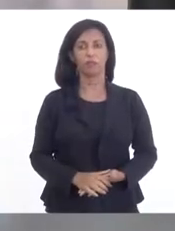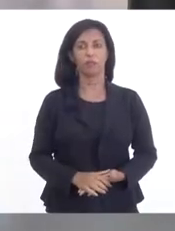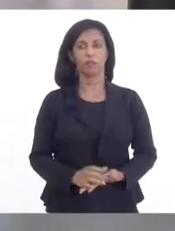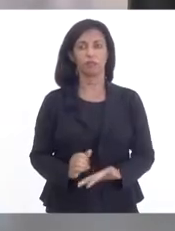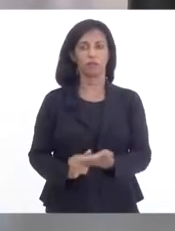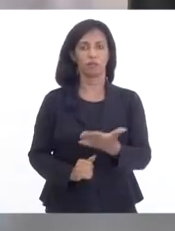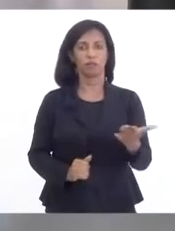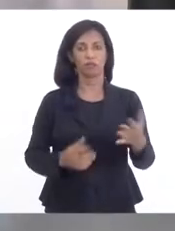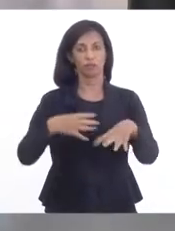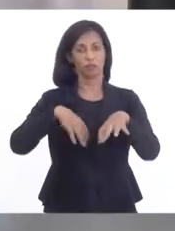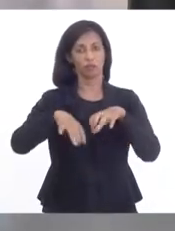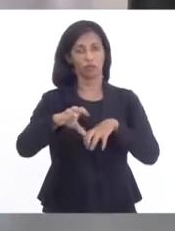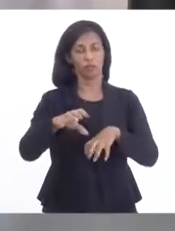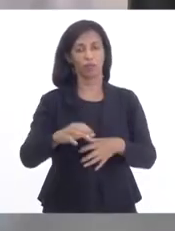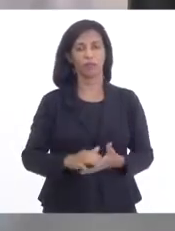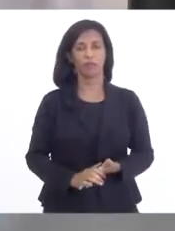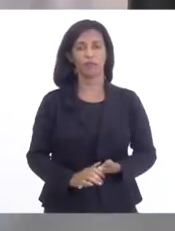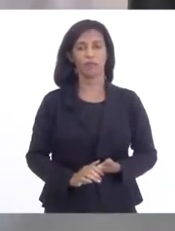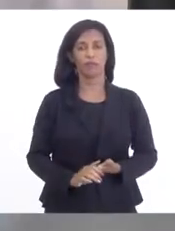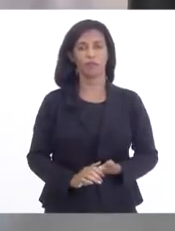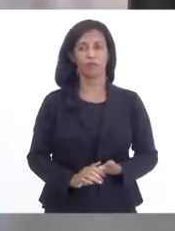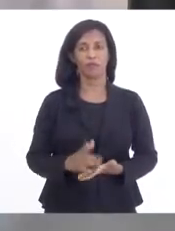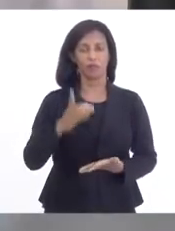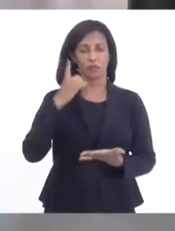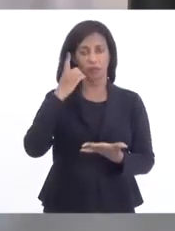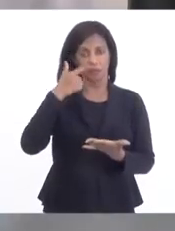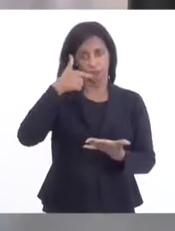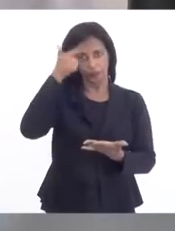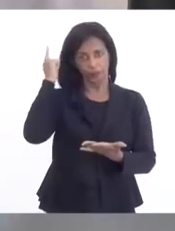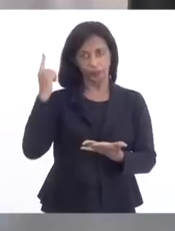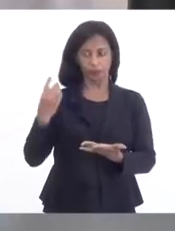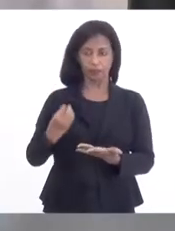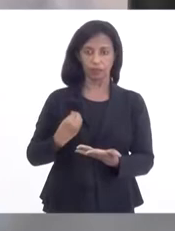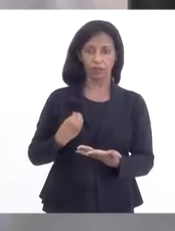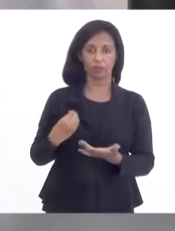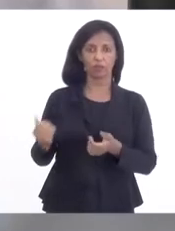estão remotamente. Está aqui presente o deputado Luiz Paulo.